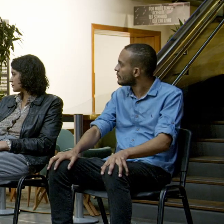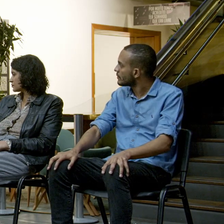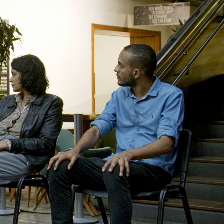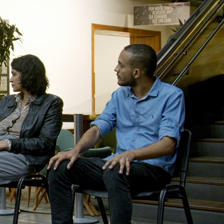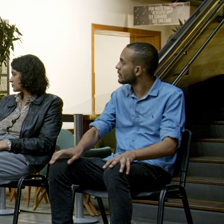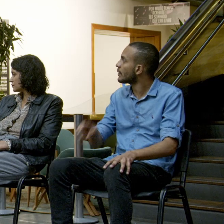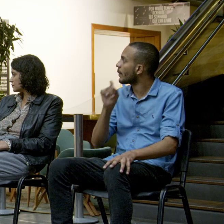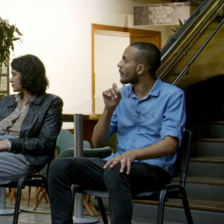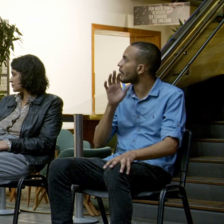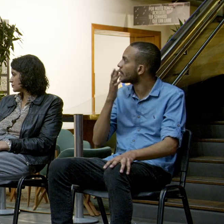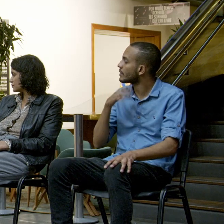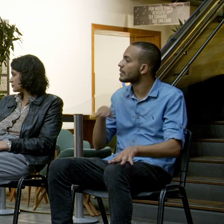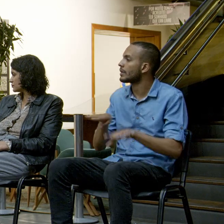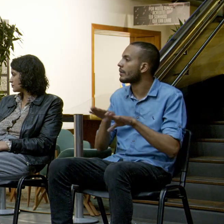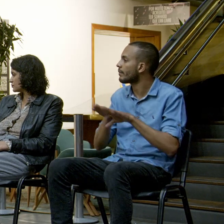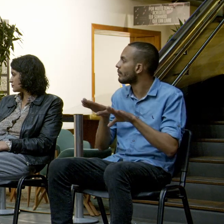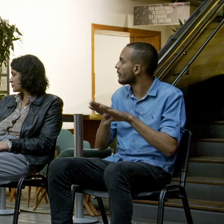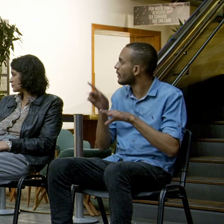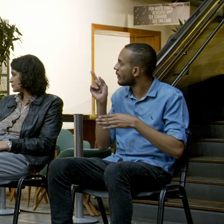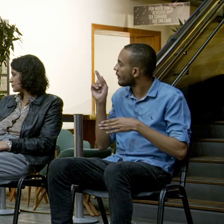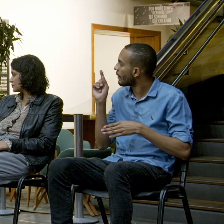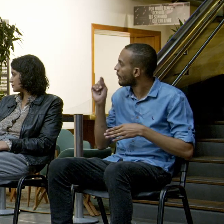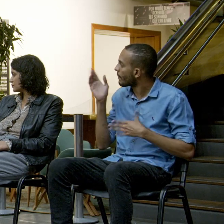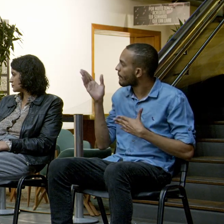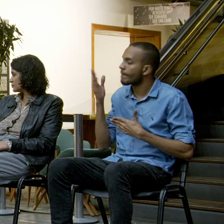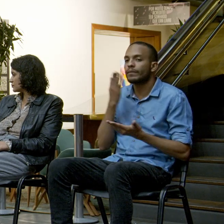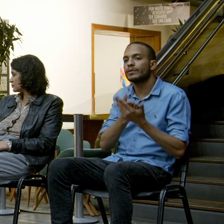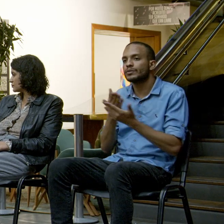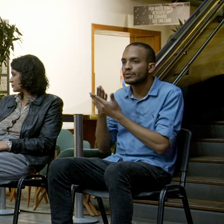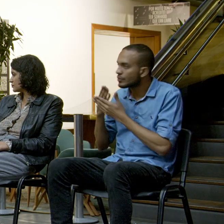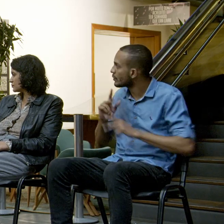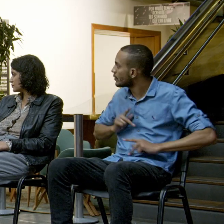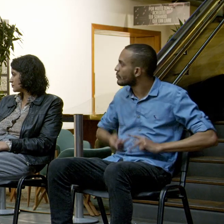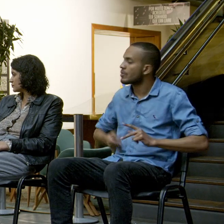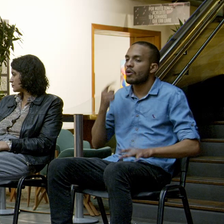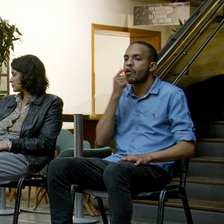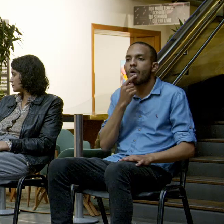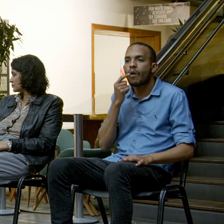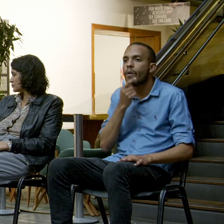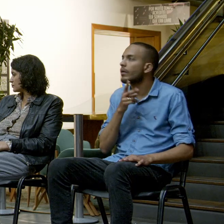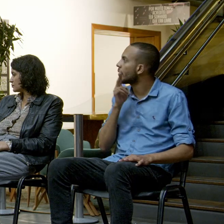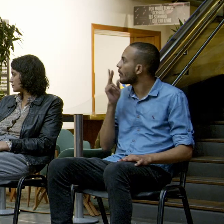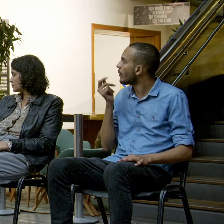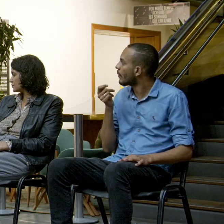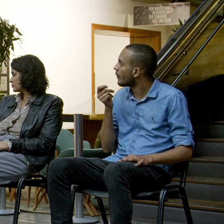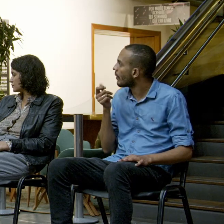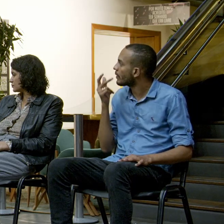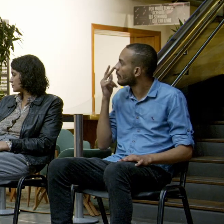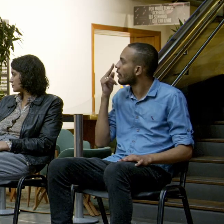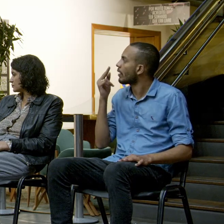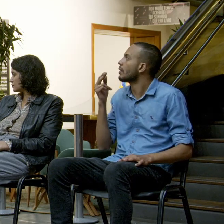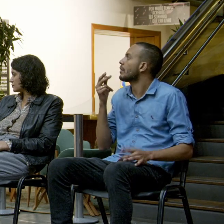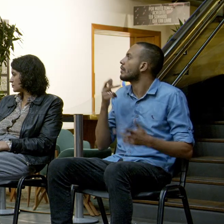É o que acontece também no vídeo In Out, Antropofagia, em que as bocas em close quase se transformam em